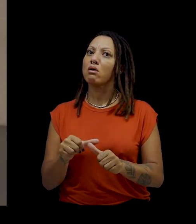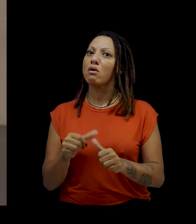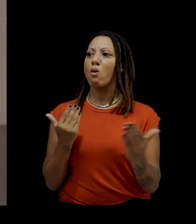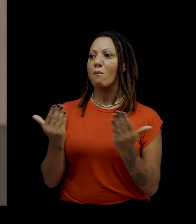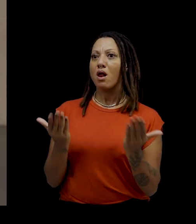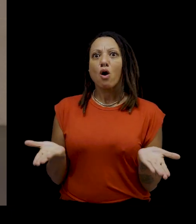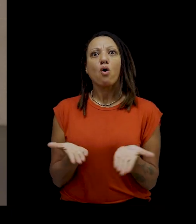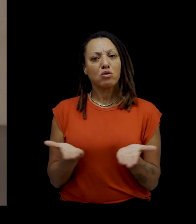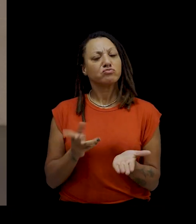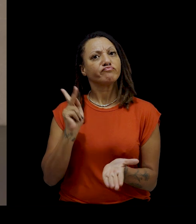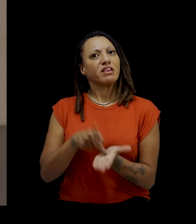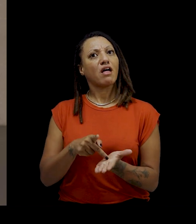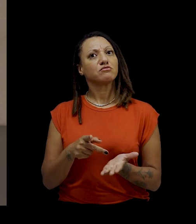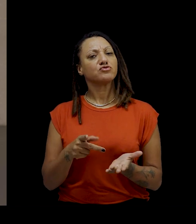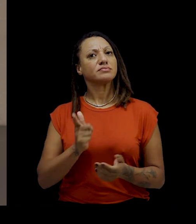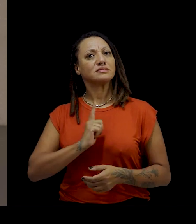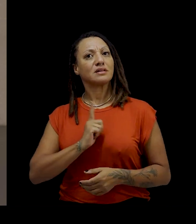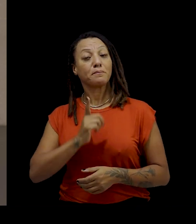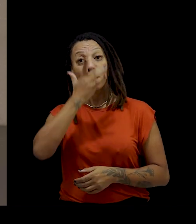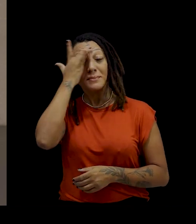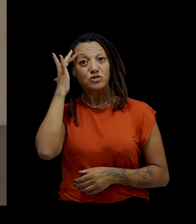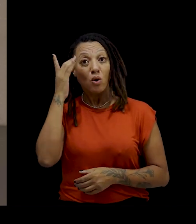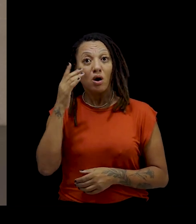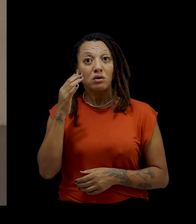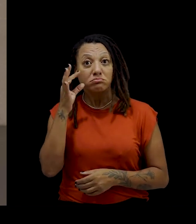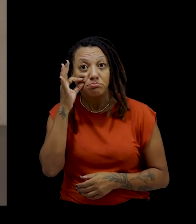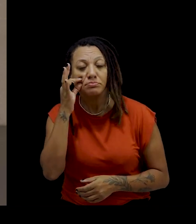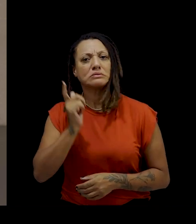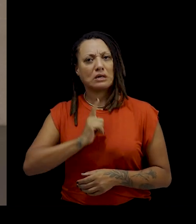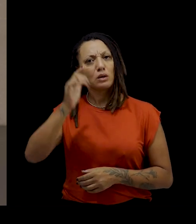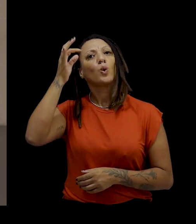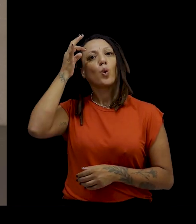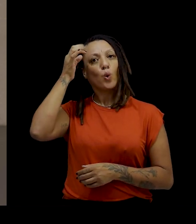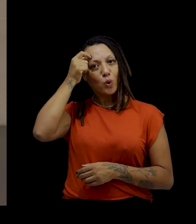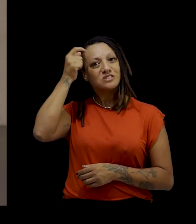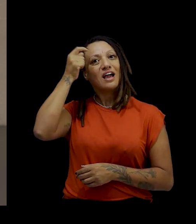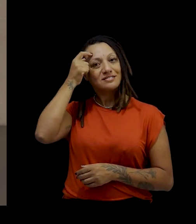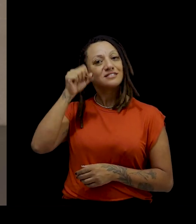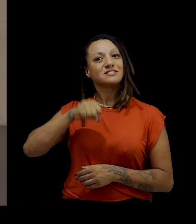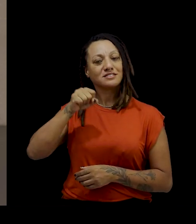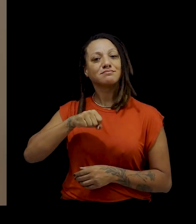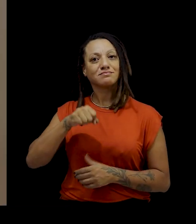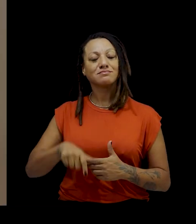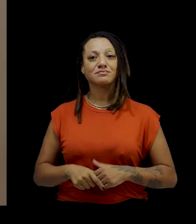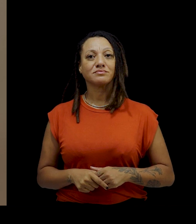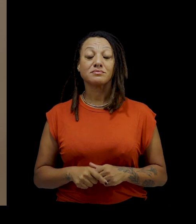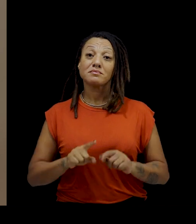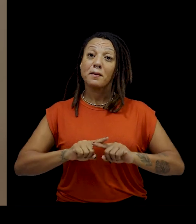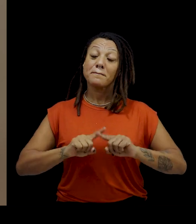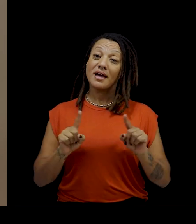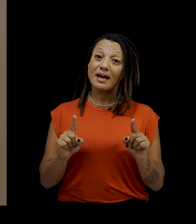hoje em dia isso realmente está acontecendo. Quem vive isso, acho que está muito consciente de que está vivendo